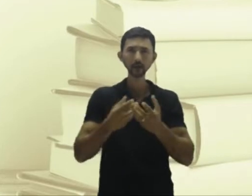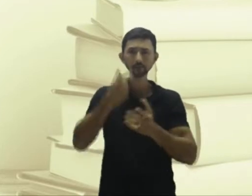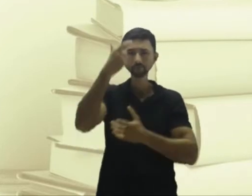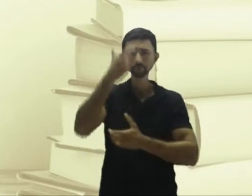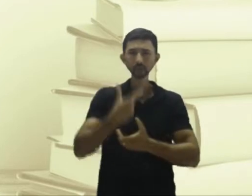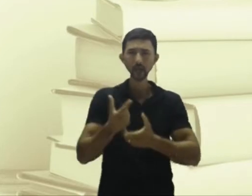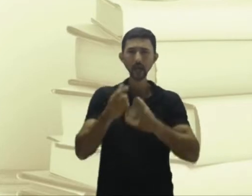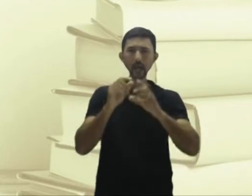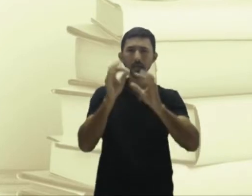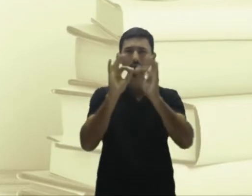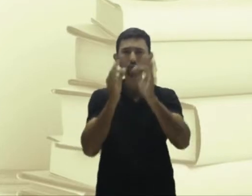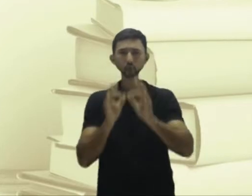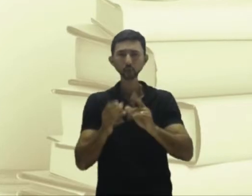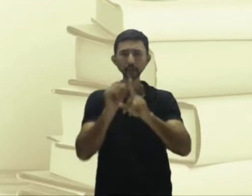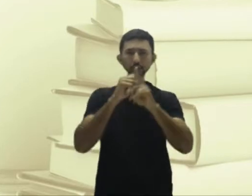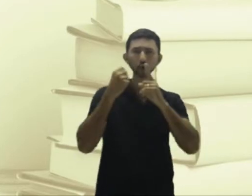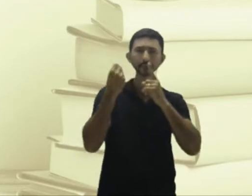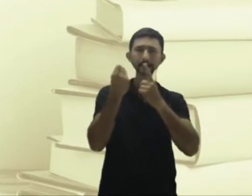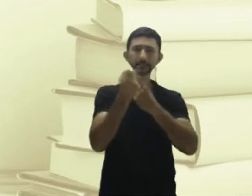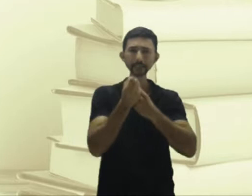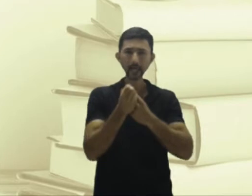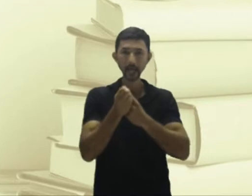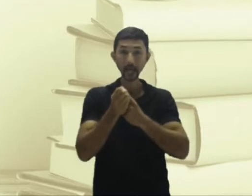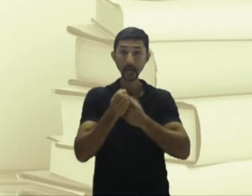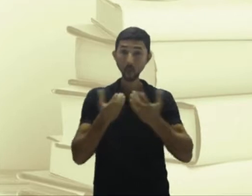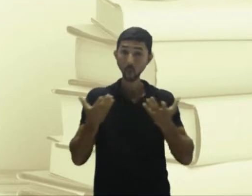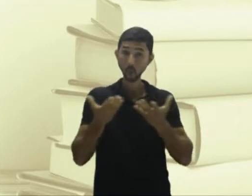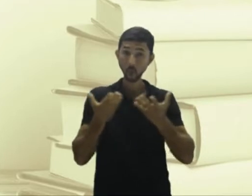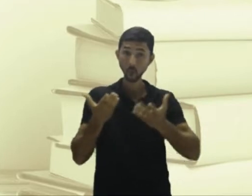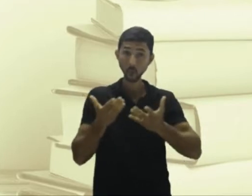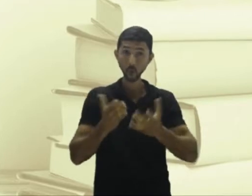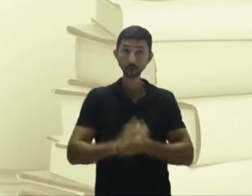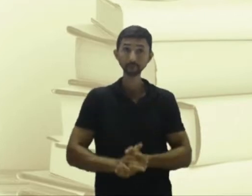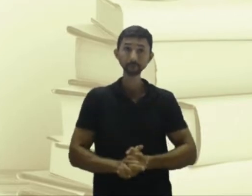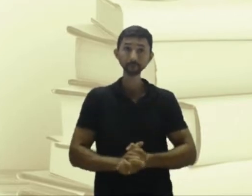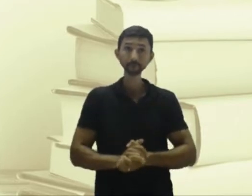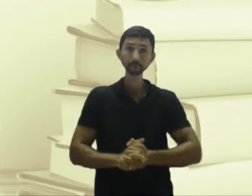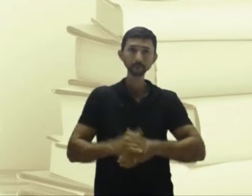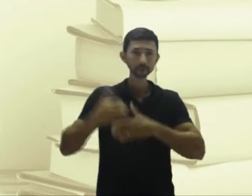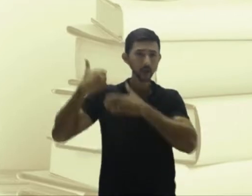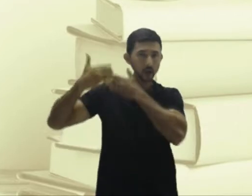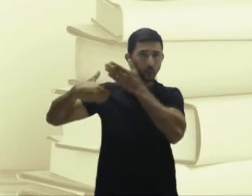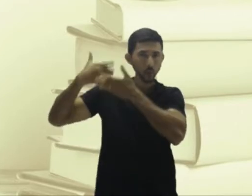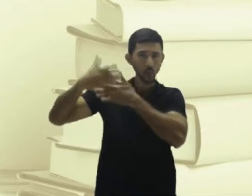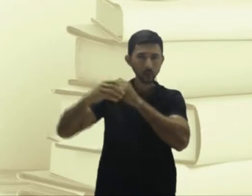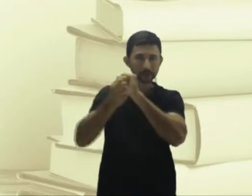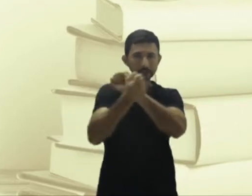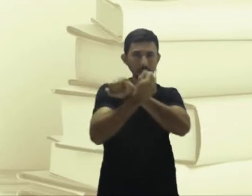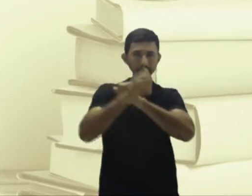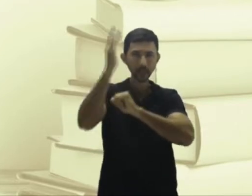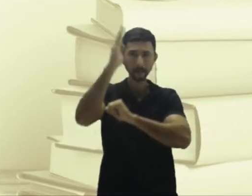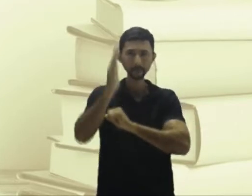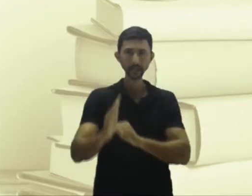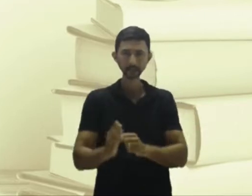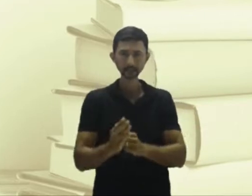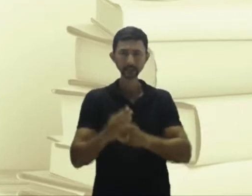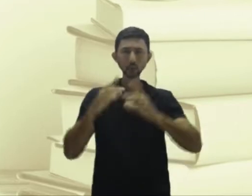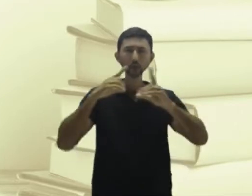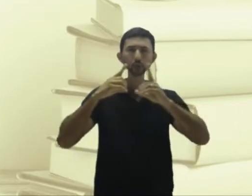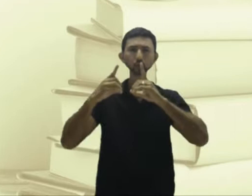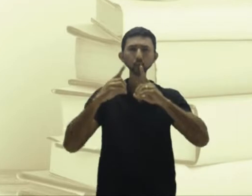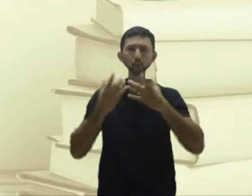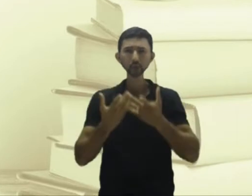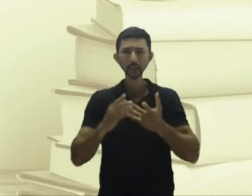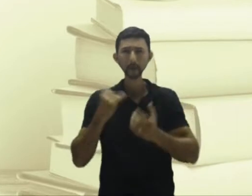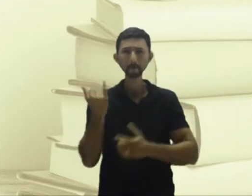das estruturas sociais da atualidade com os legados da escravidão no Brasil e discutir